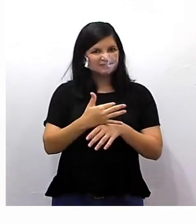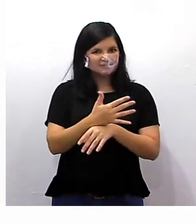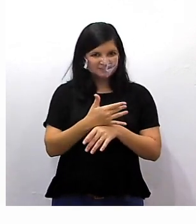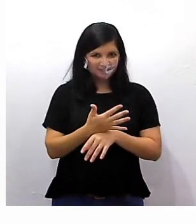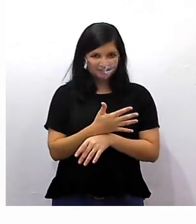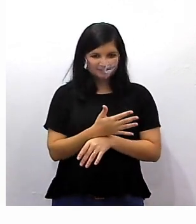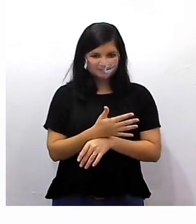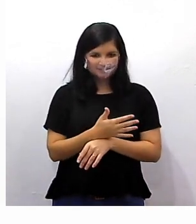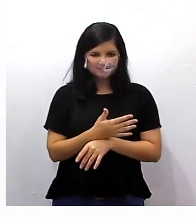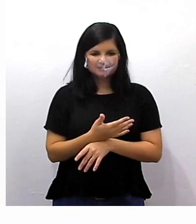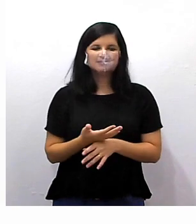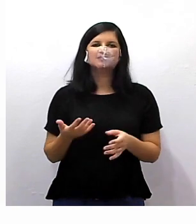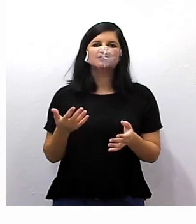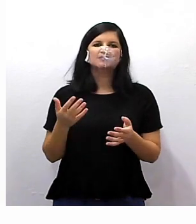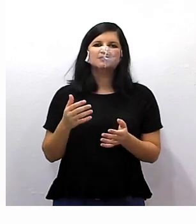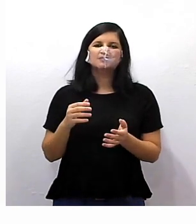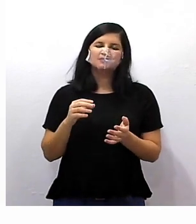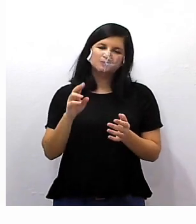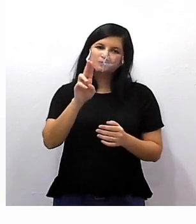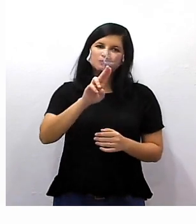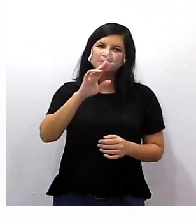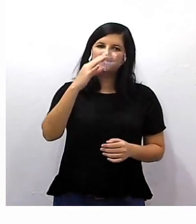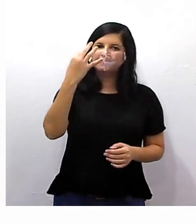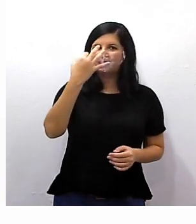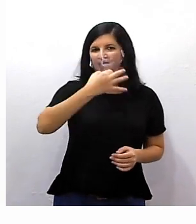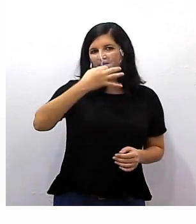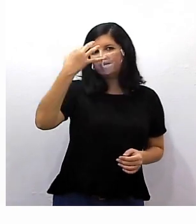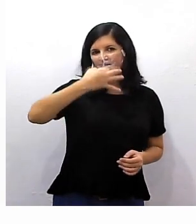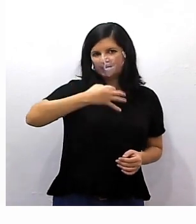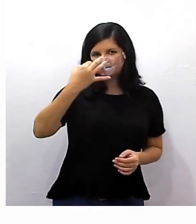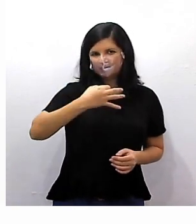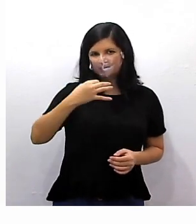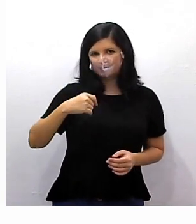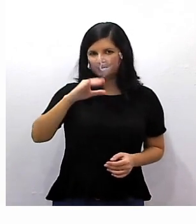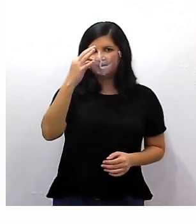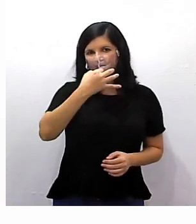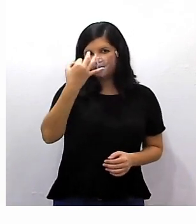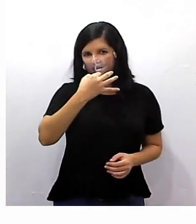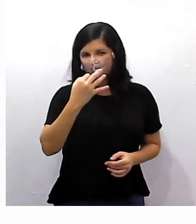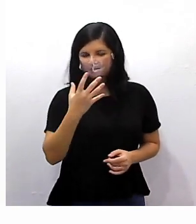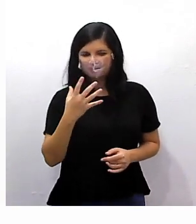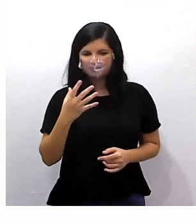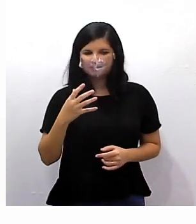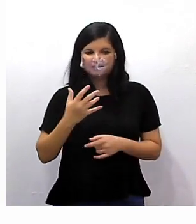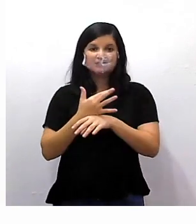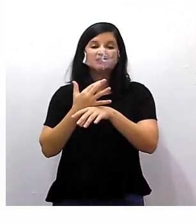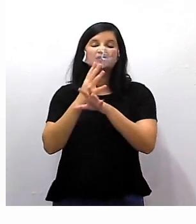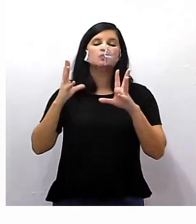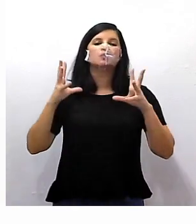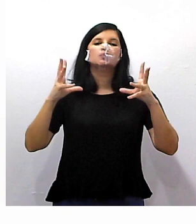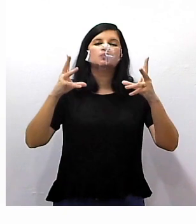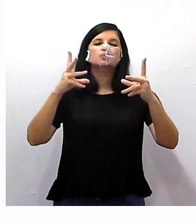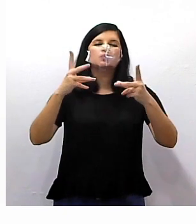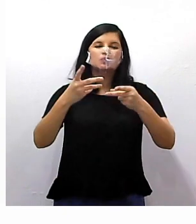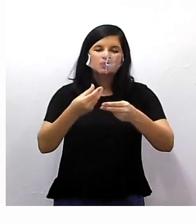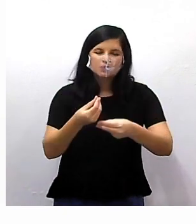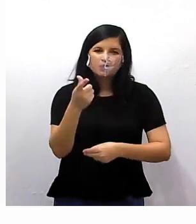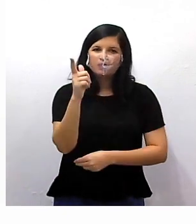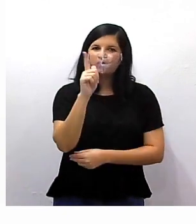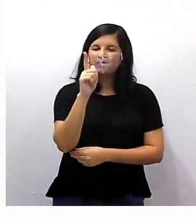alguma coisa. A gente vai precisar utilizar ali o adjetivo beautiful, que seria linda. Eu tô querendo dizer que ela é a cidade mais linda do Brasil. De todas as cidades, Goiânia é a mais